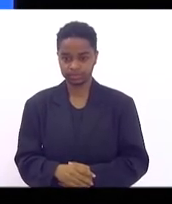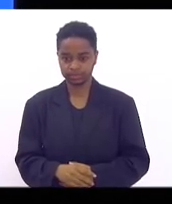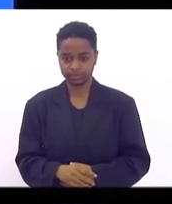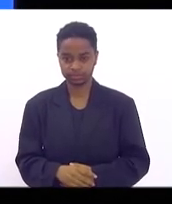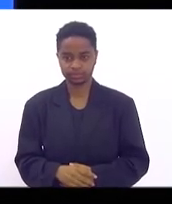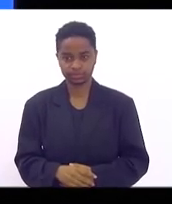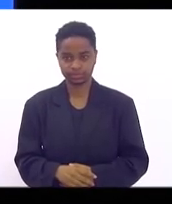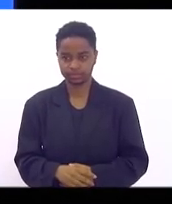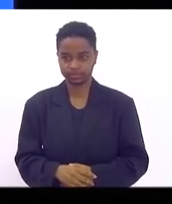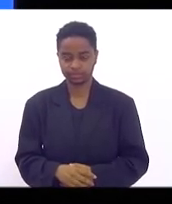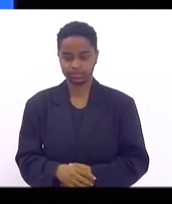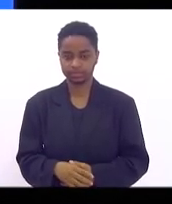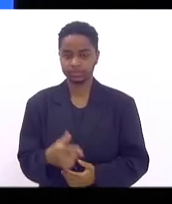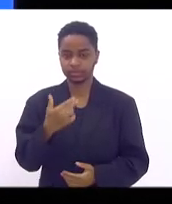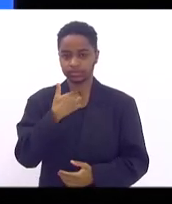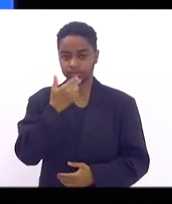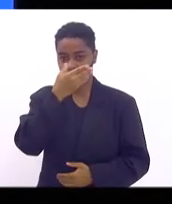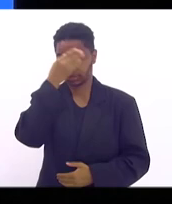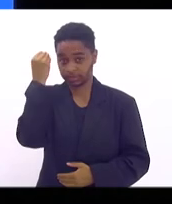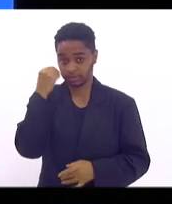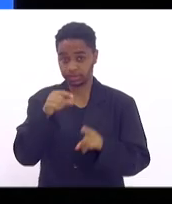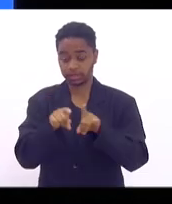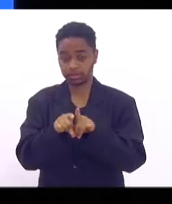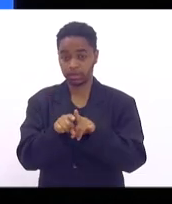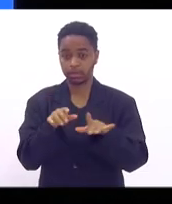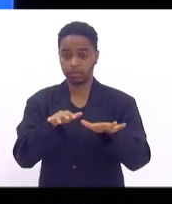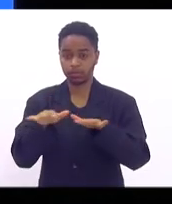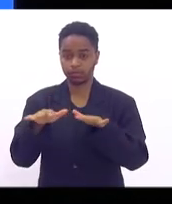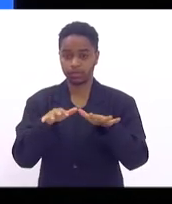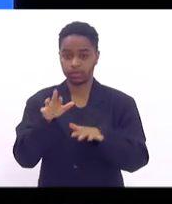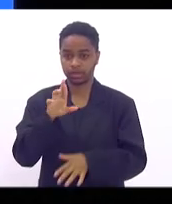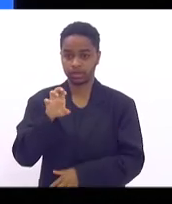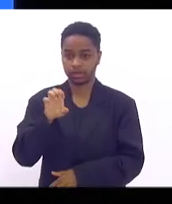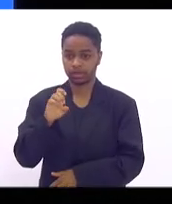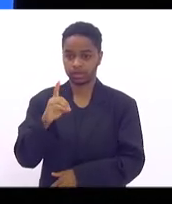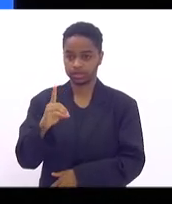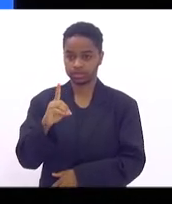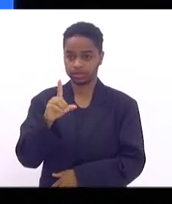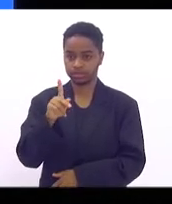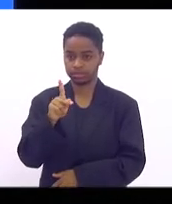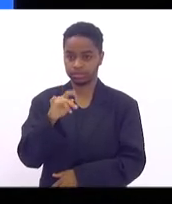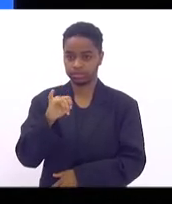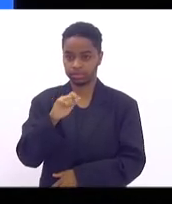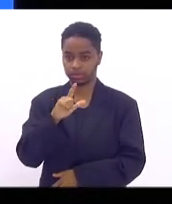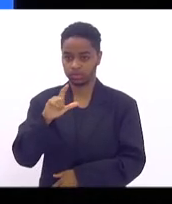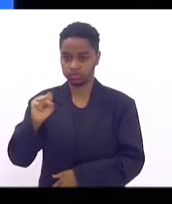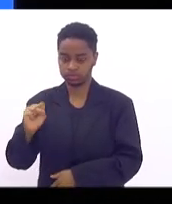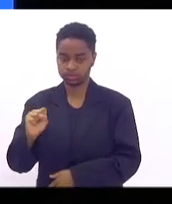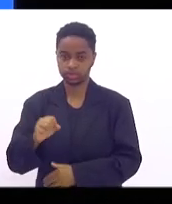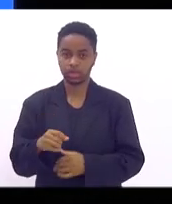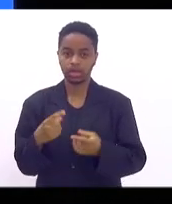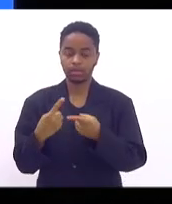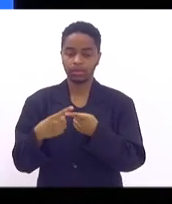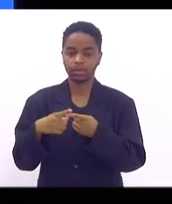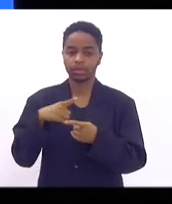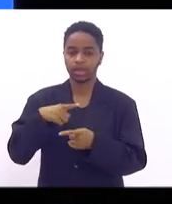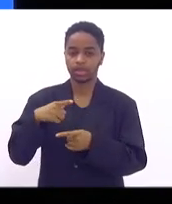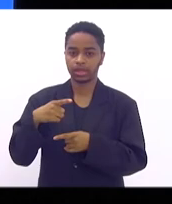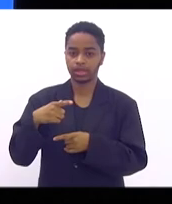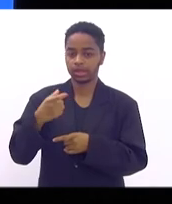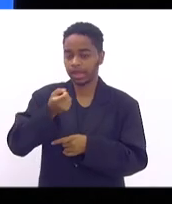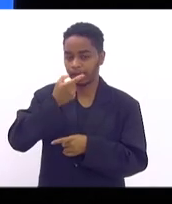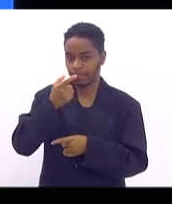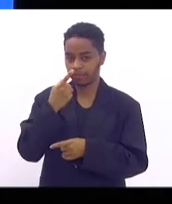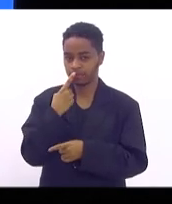Não poderia deixar de falar, né, do movimento Red Pill, as pílulas vermelhas, que ganham aí cada vez mais